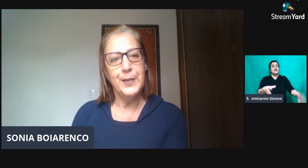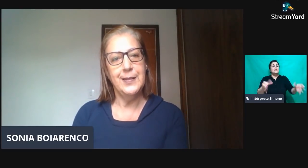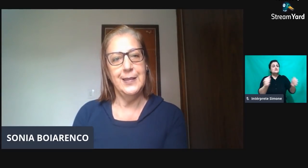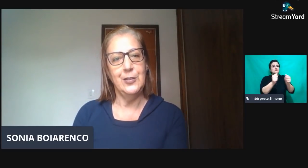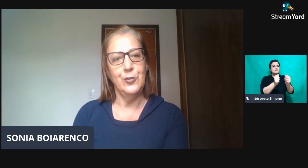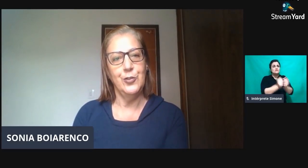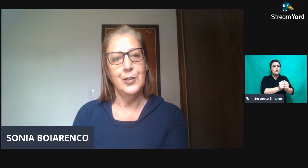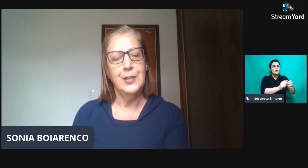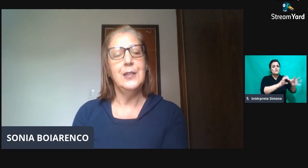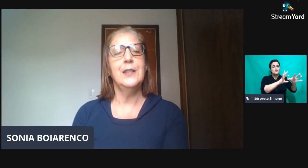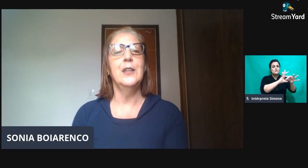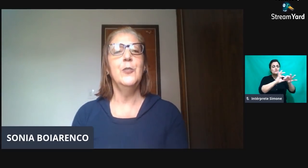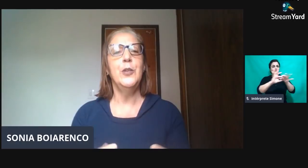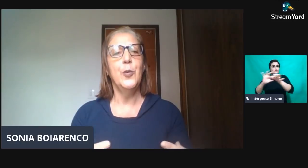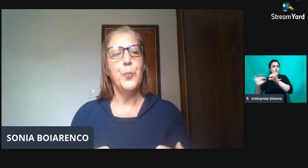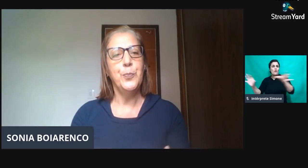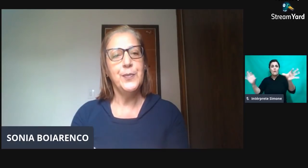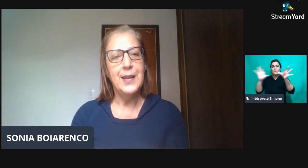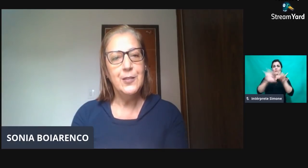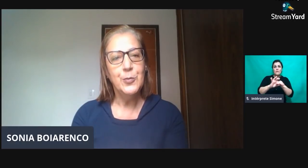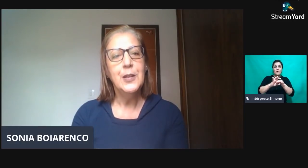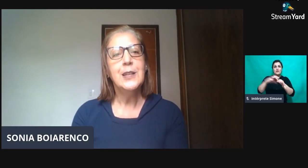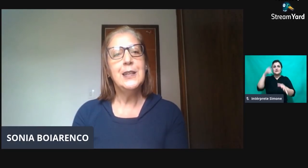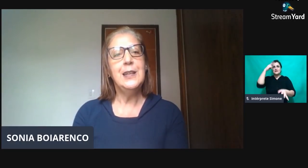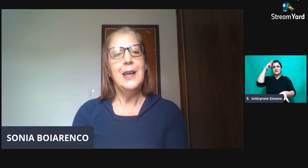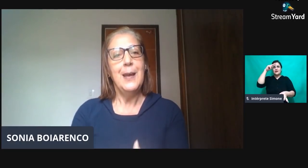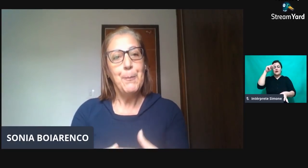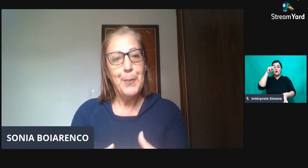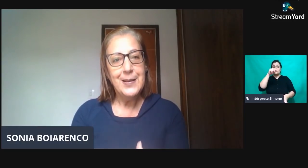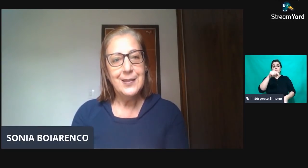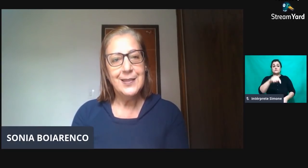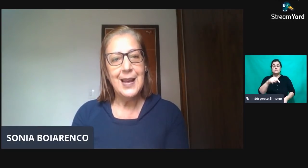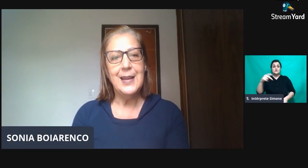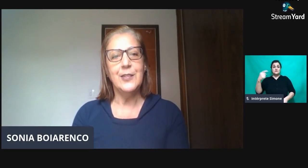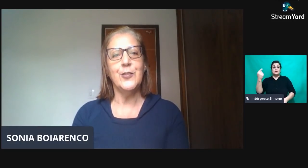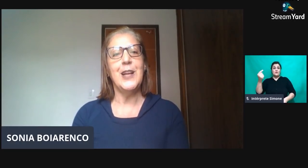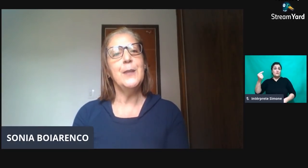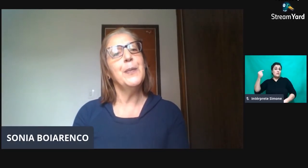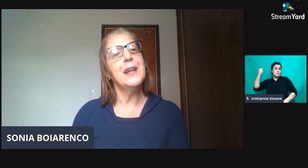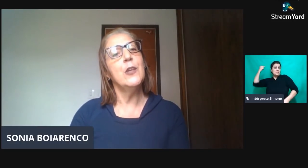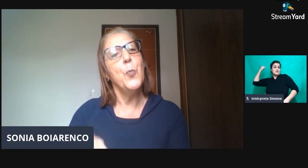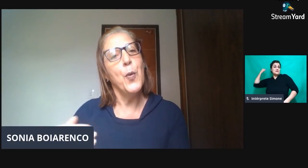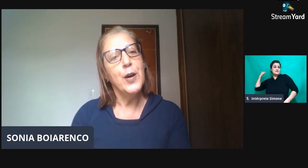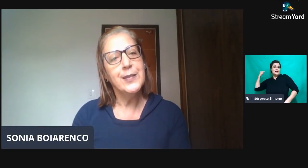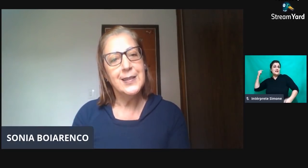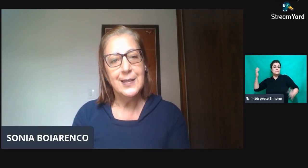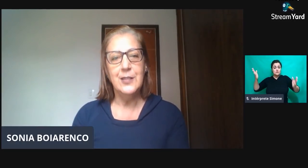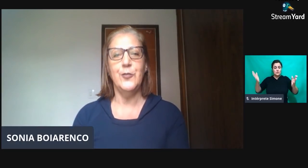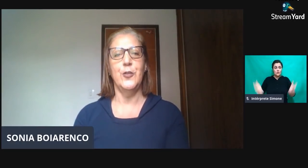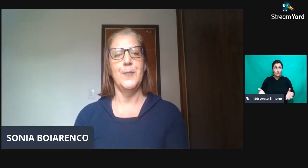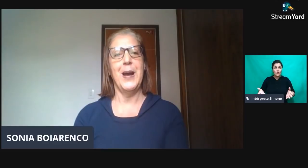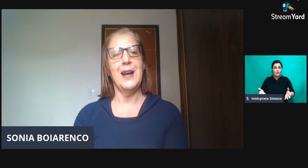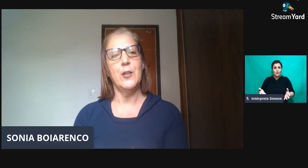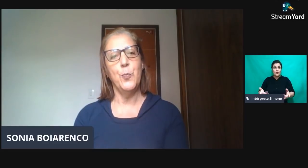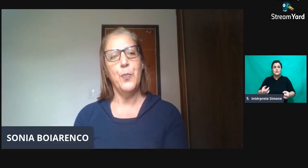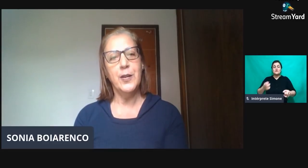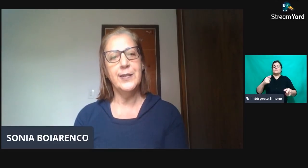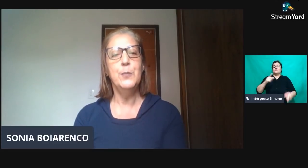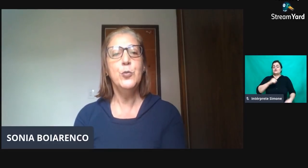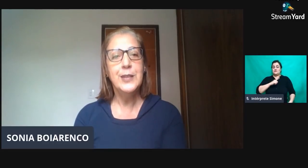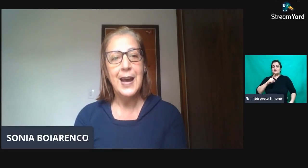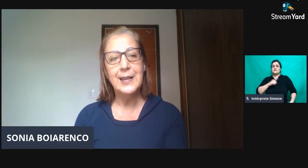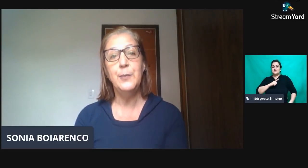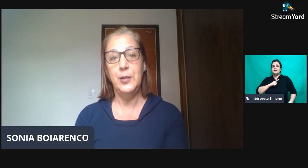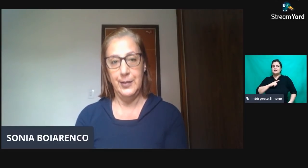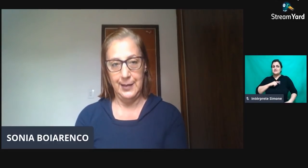no seu presente. Então, eu tenho que pensar isso daí para que eu possa transformar, que eu